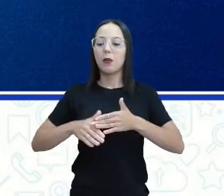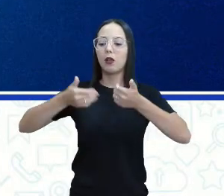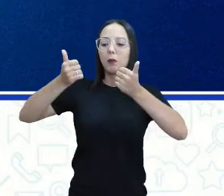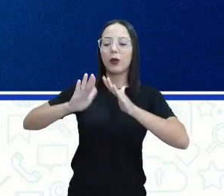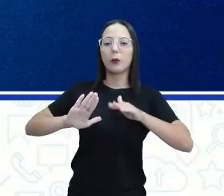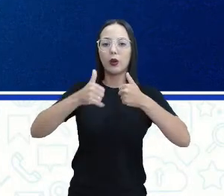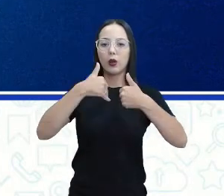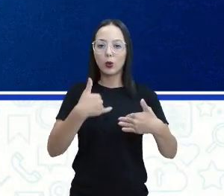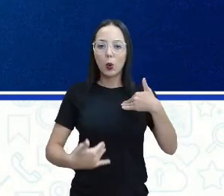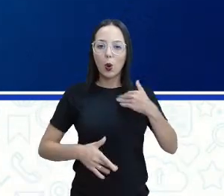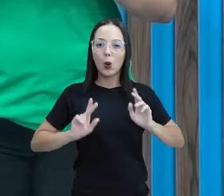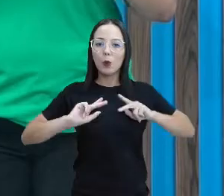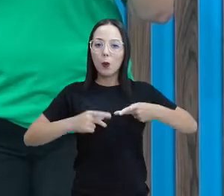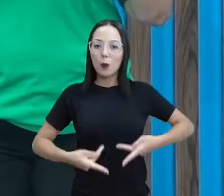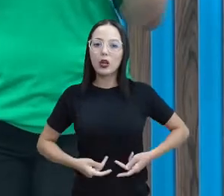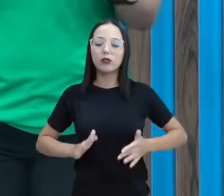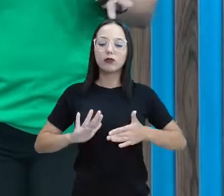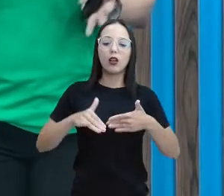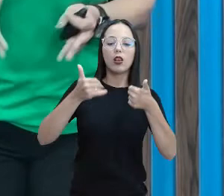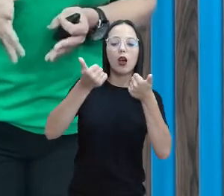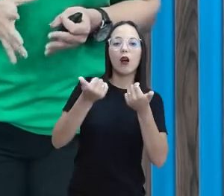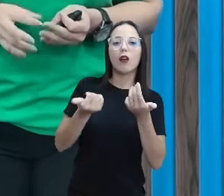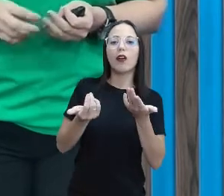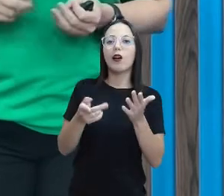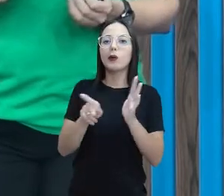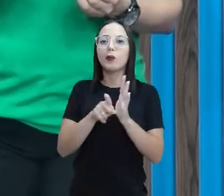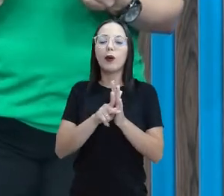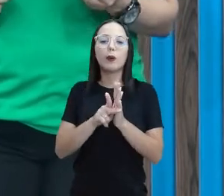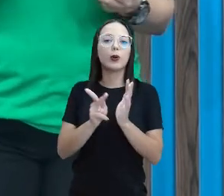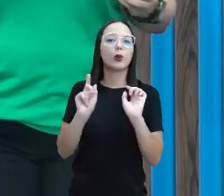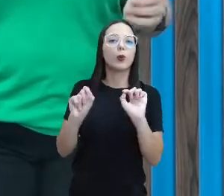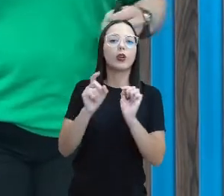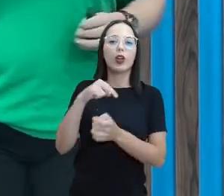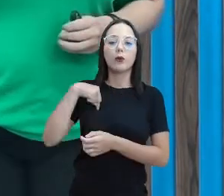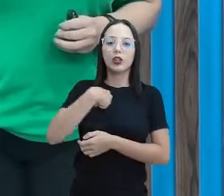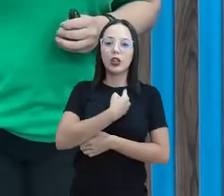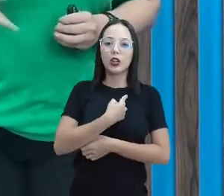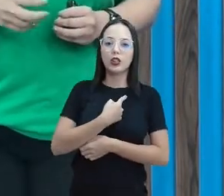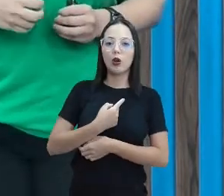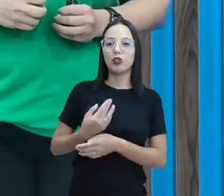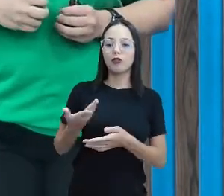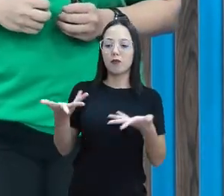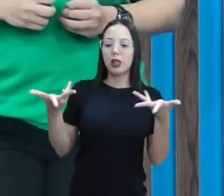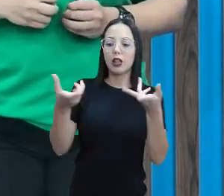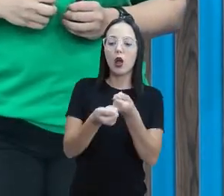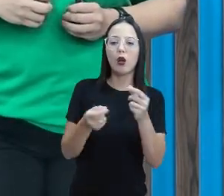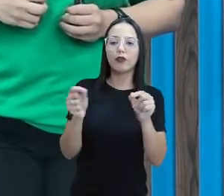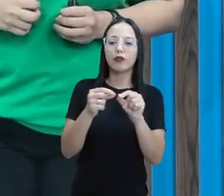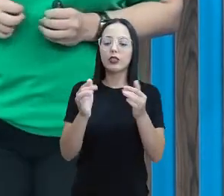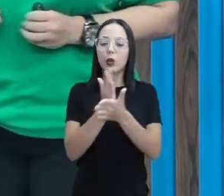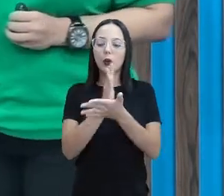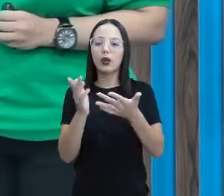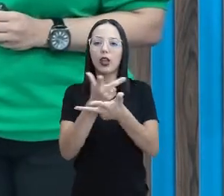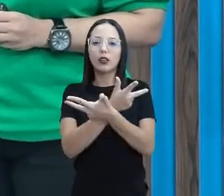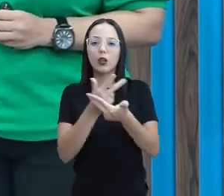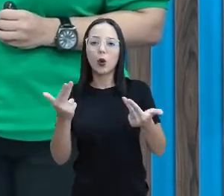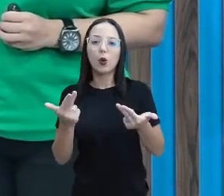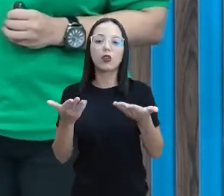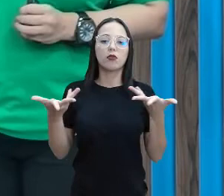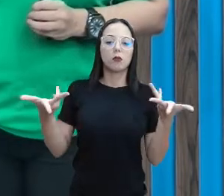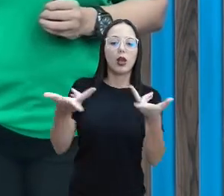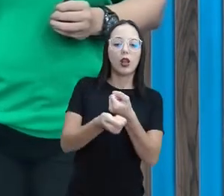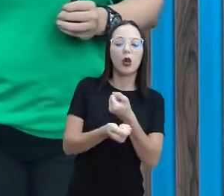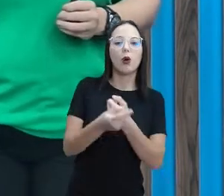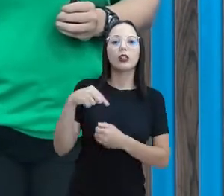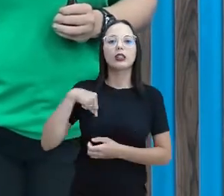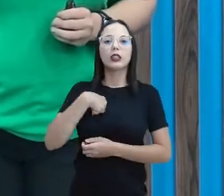do corpo humano, né, de várias questões aí, para que a gente seja mais apto a realizar alguma coisa, né, que a